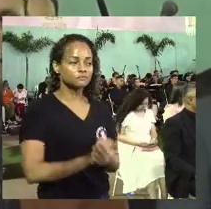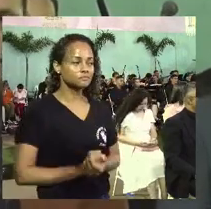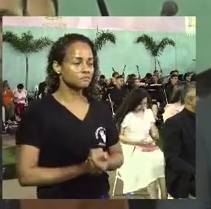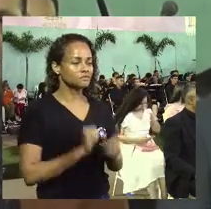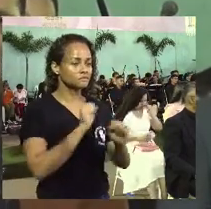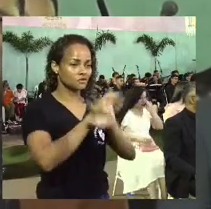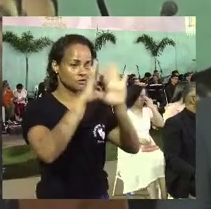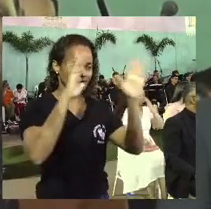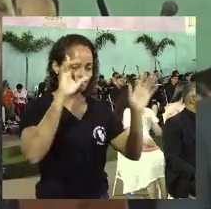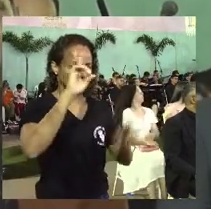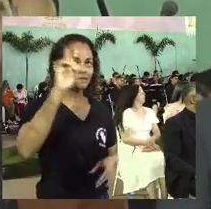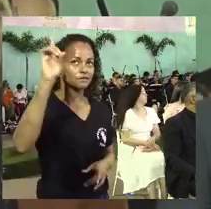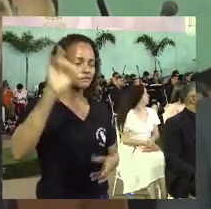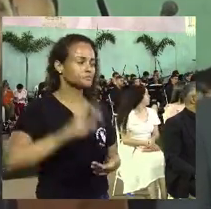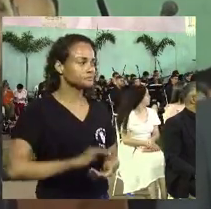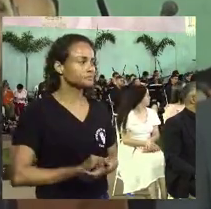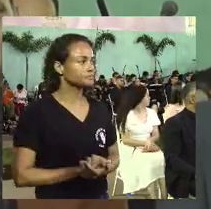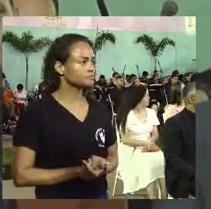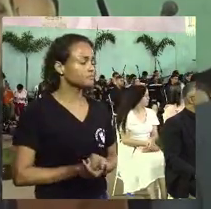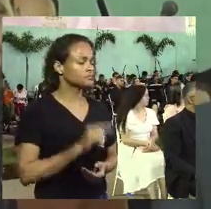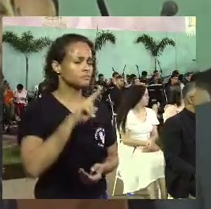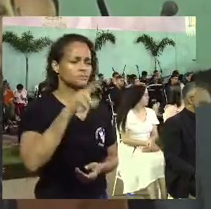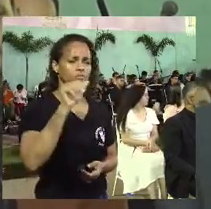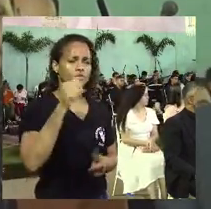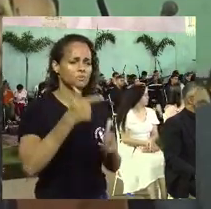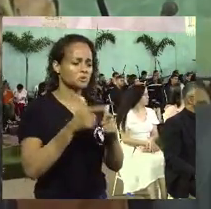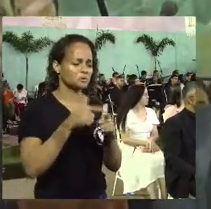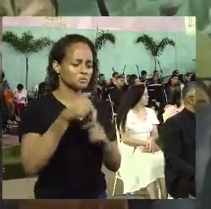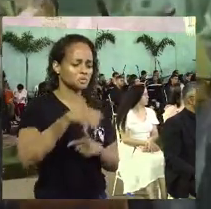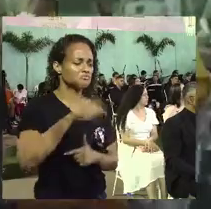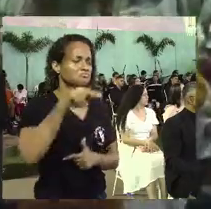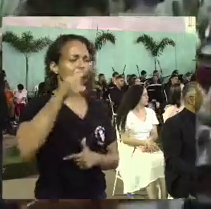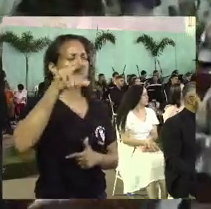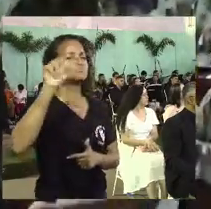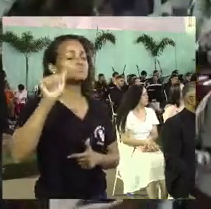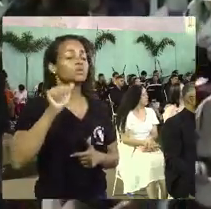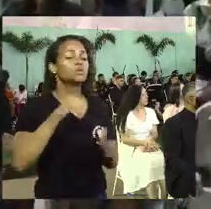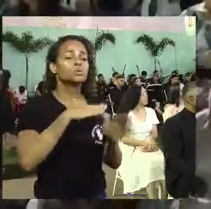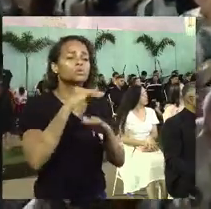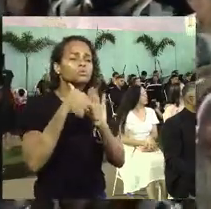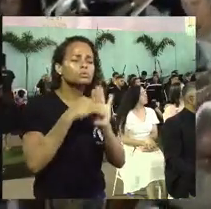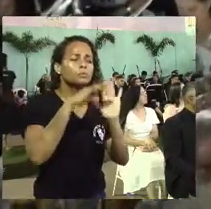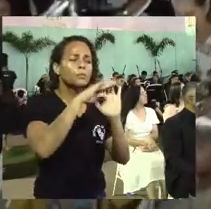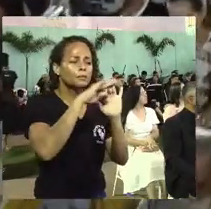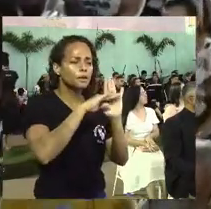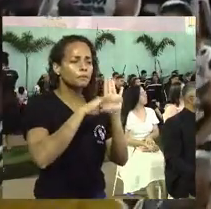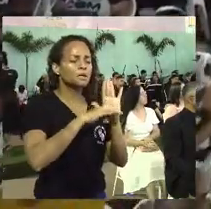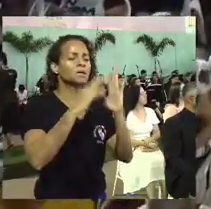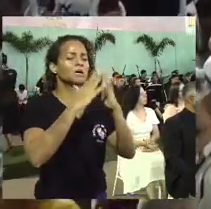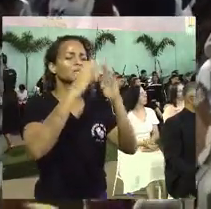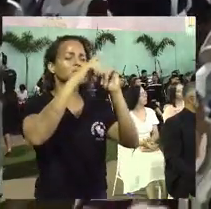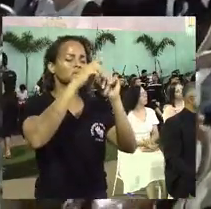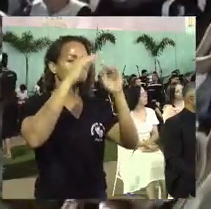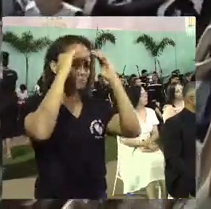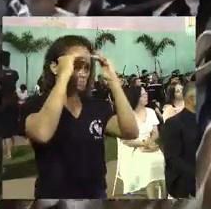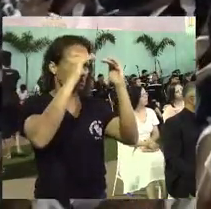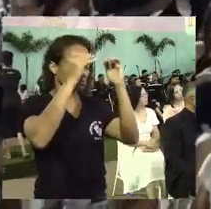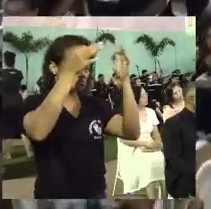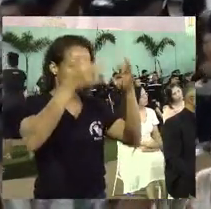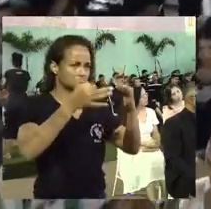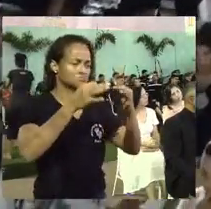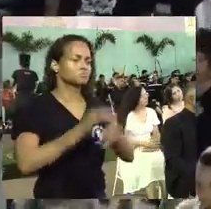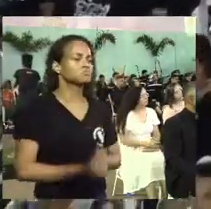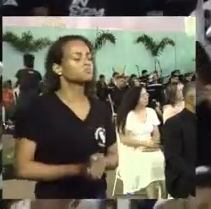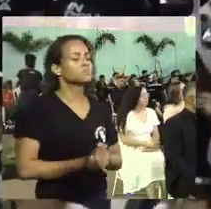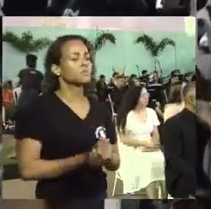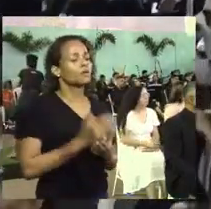igreja nunca tivemos problema todas as exigências a igreja cumpre então quero agradecer a todos que de alguma maneira